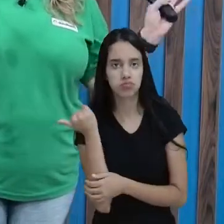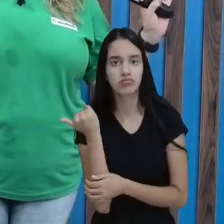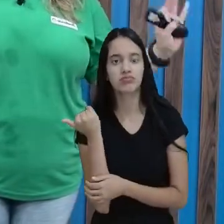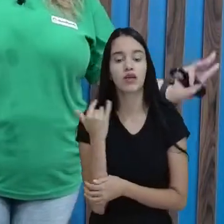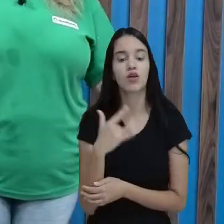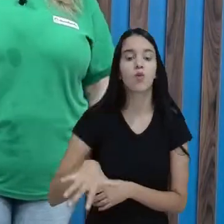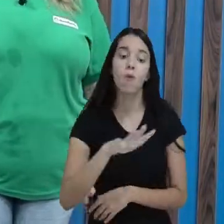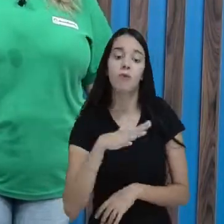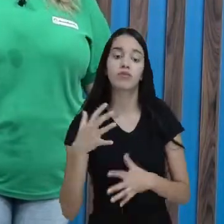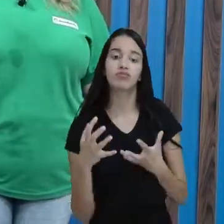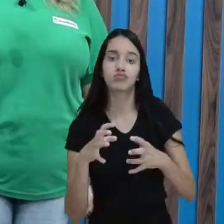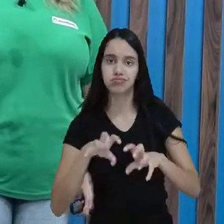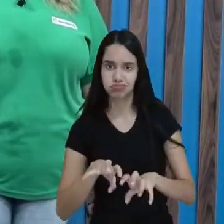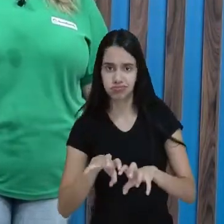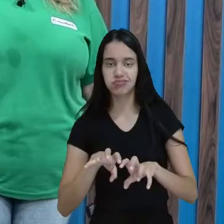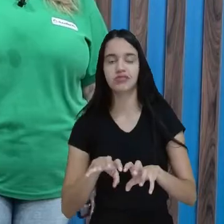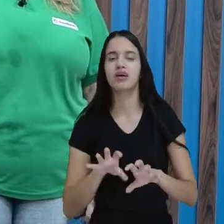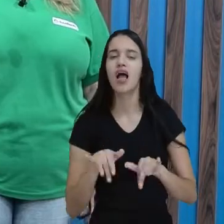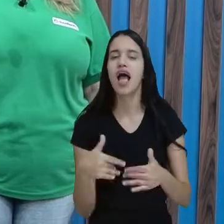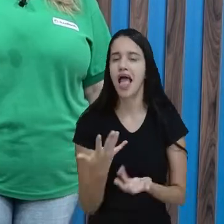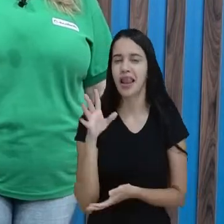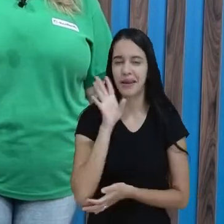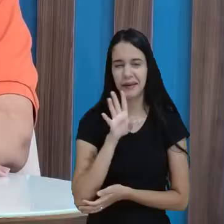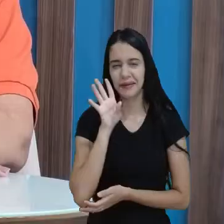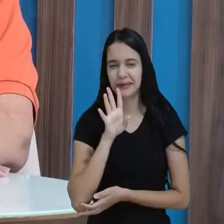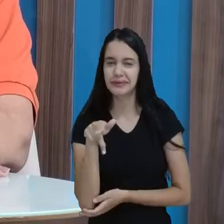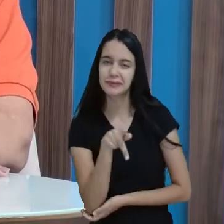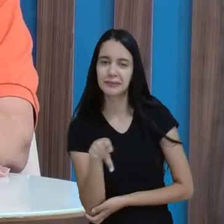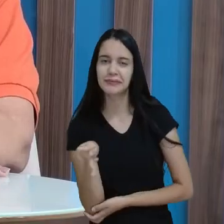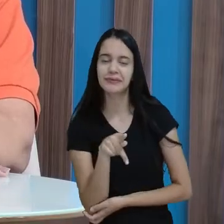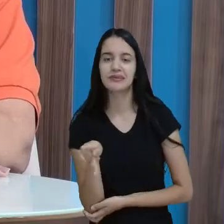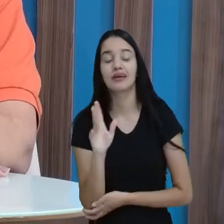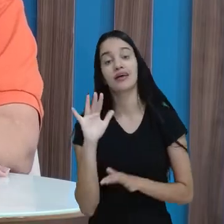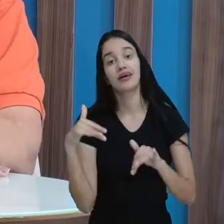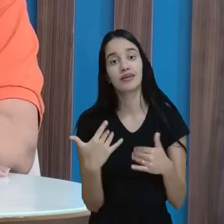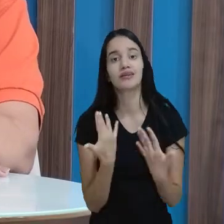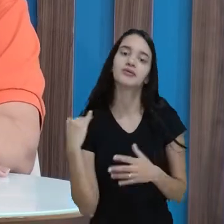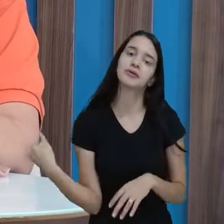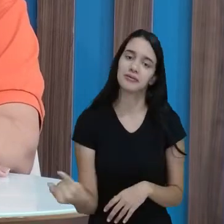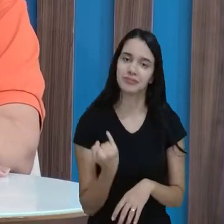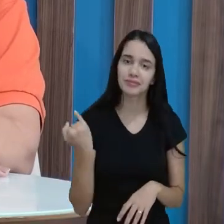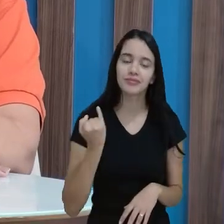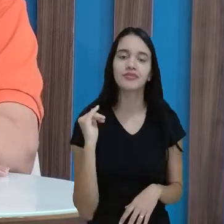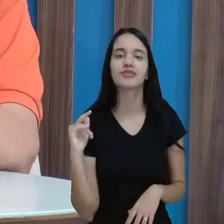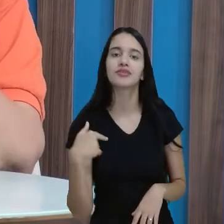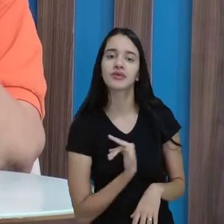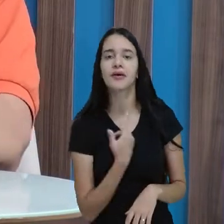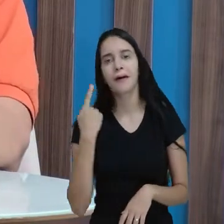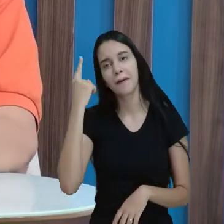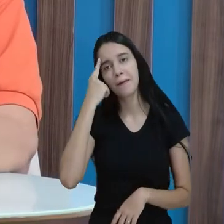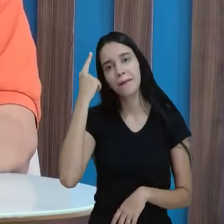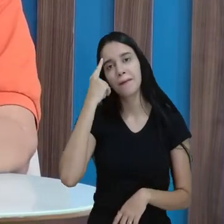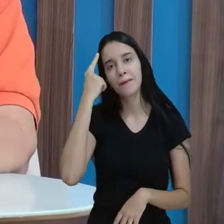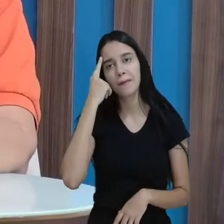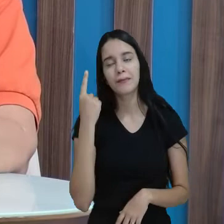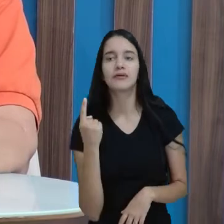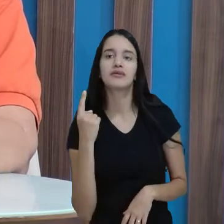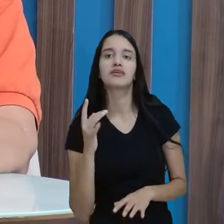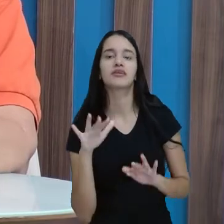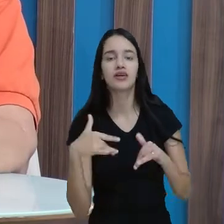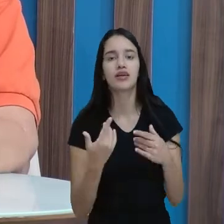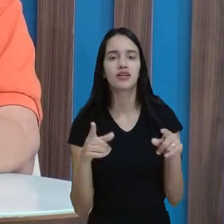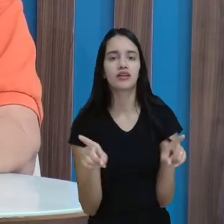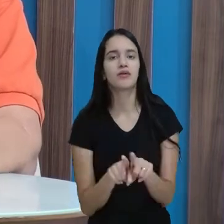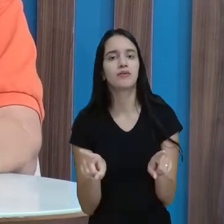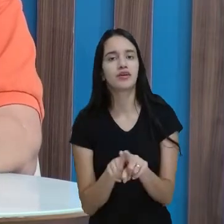num ambiente seco. É muito legal isso, né, professora? Pois é. Então, gente, é importante a gente pensar que todo esse